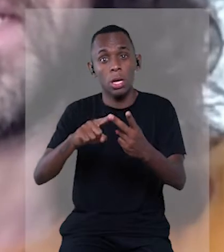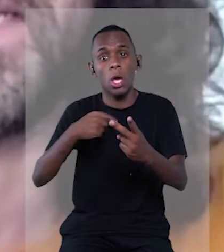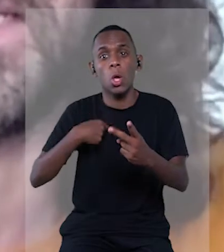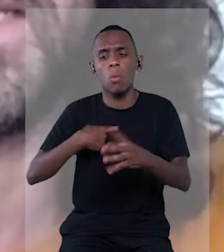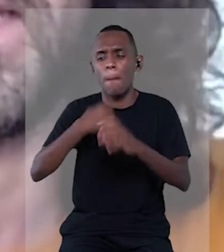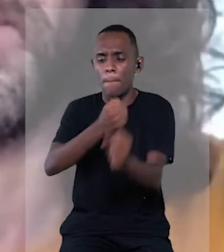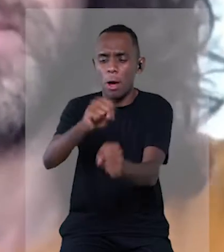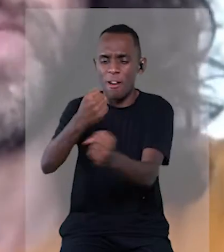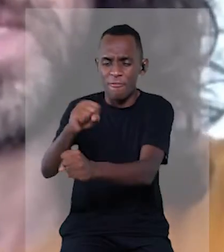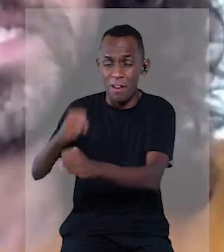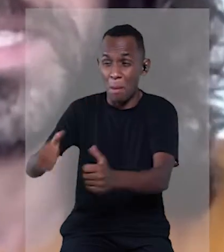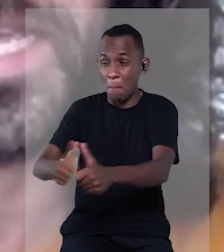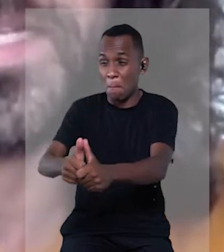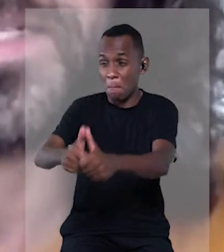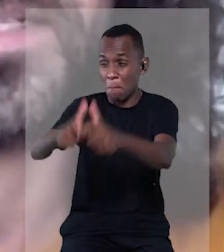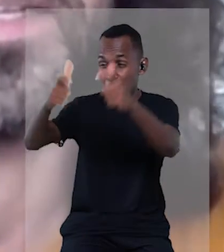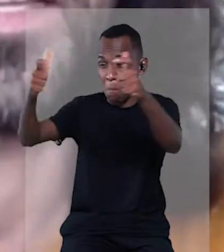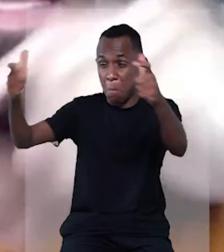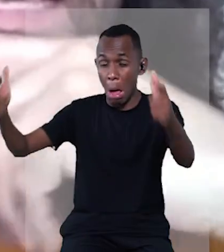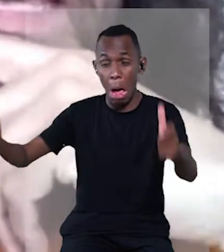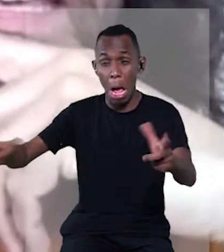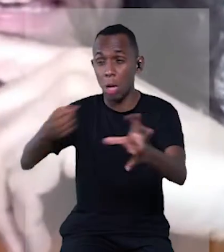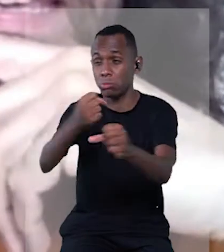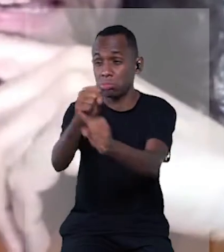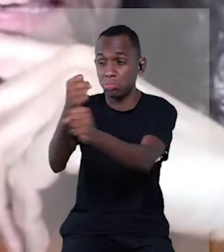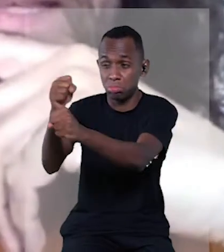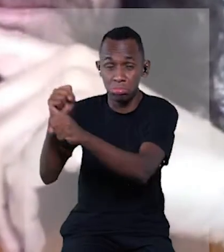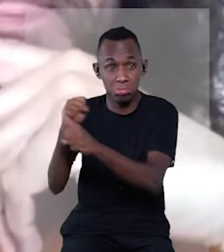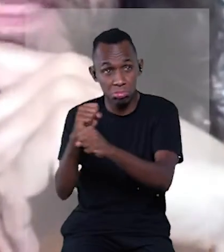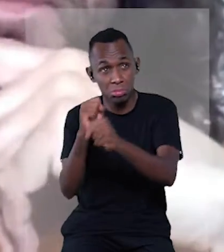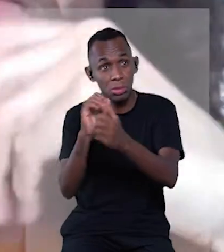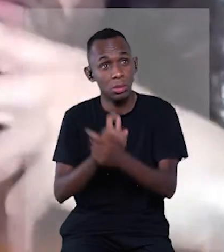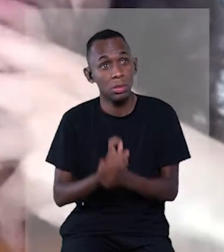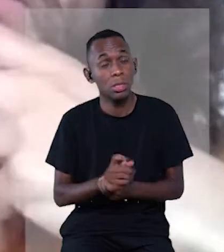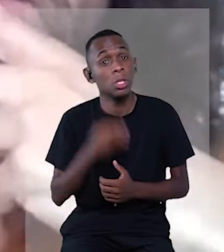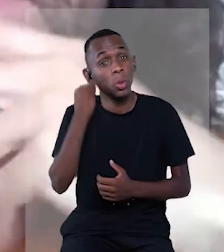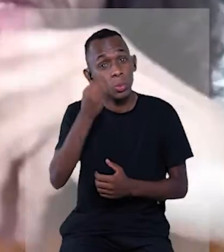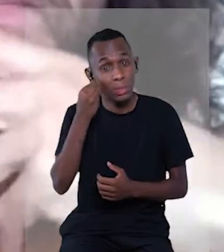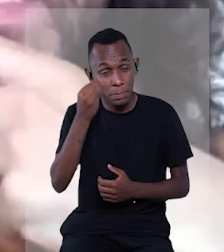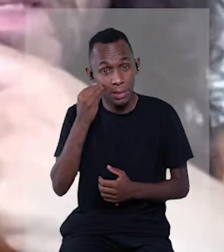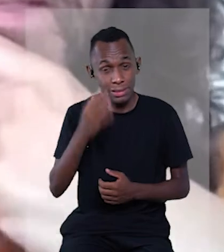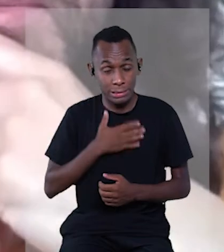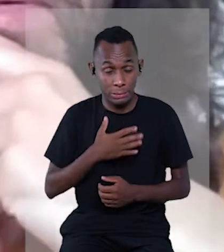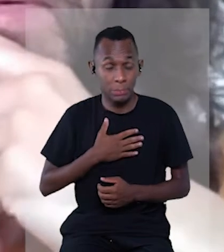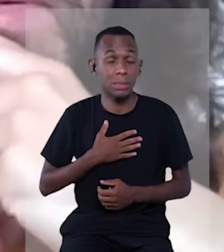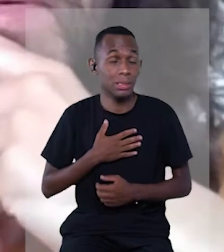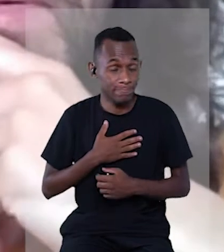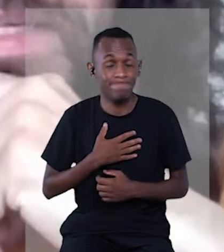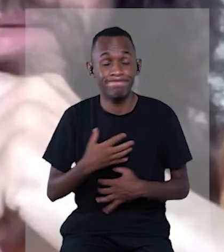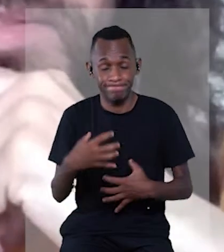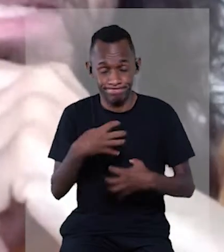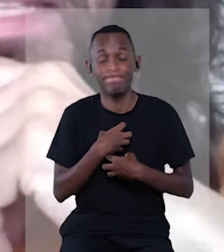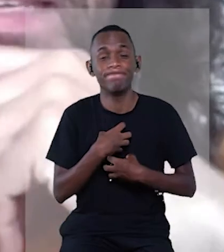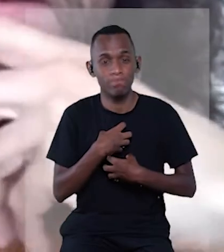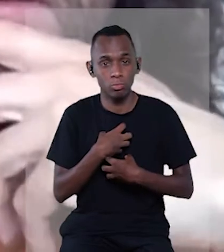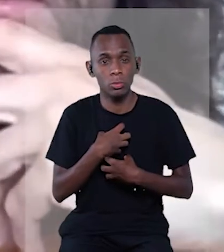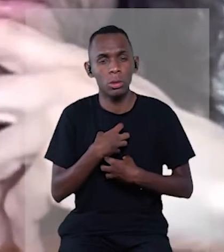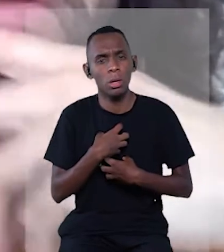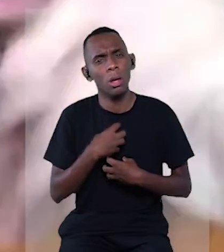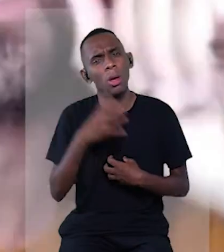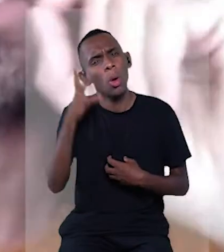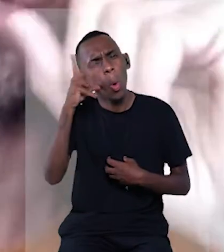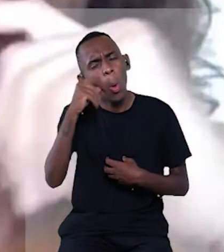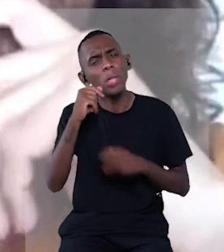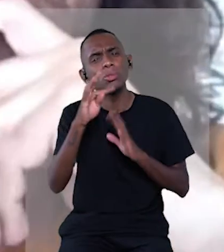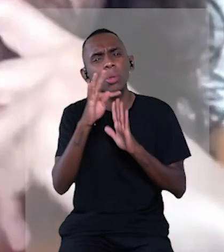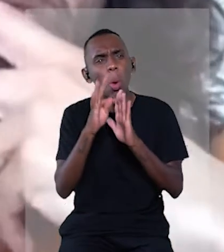imenso de serralheria. Era uma universidade técnica e eu tive uma experiência bem surreal lá em Londres. E